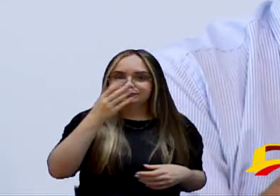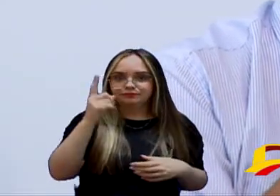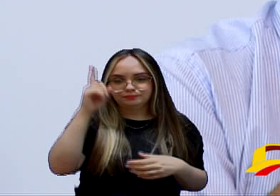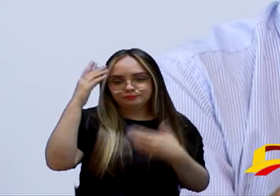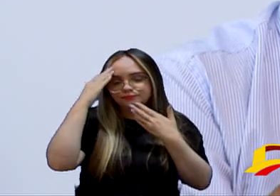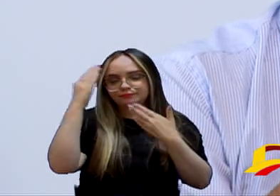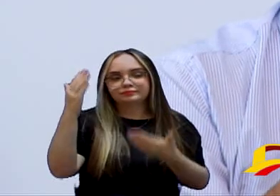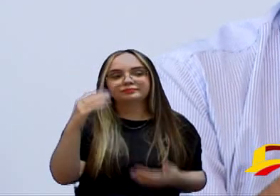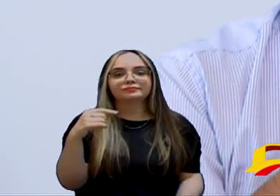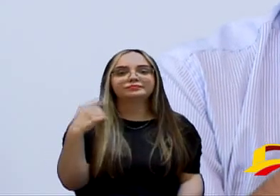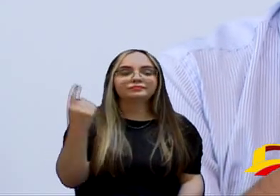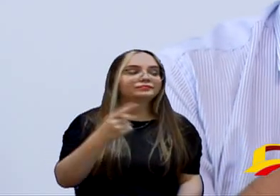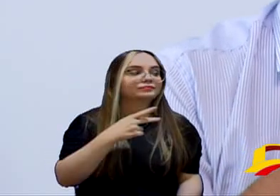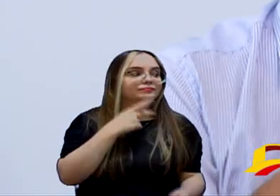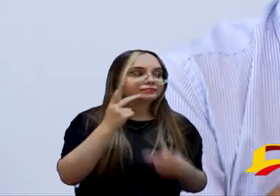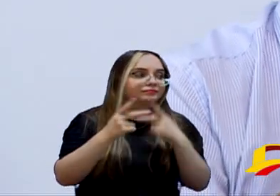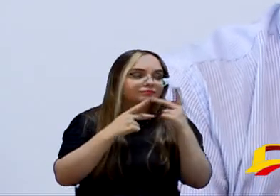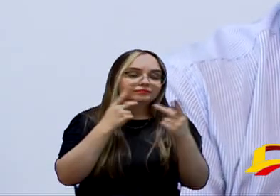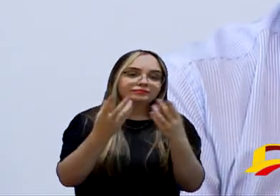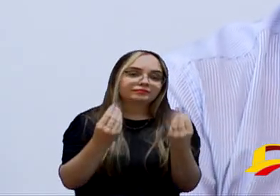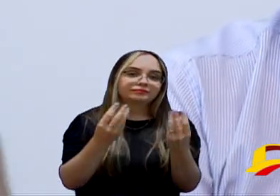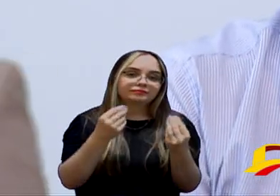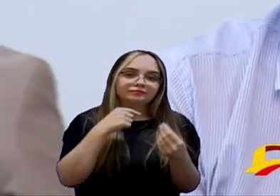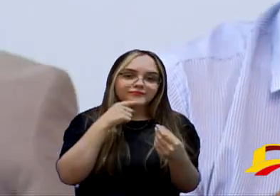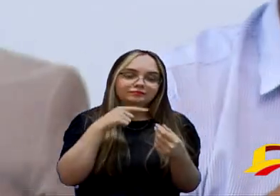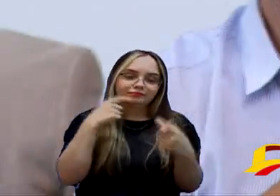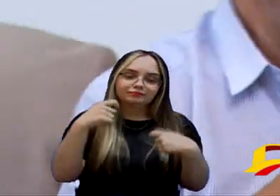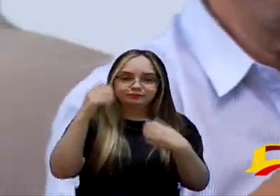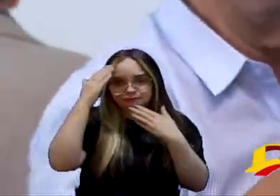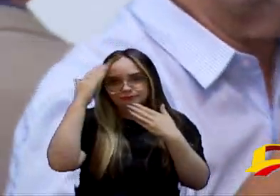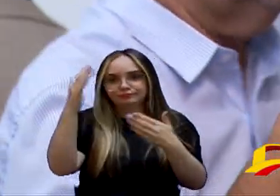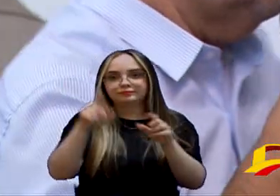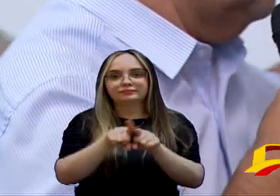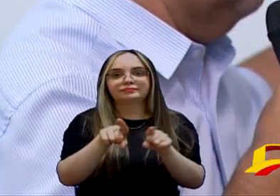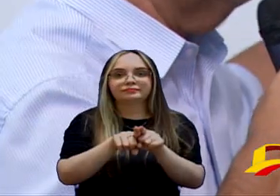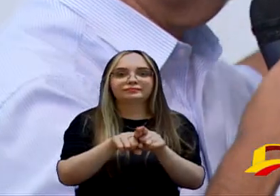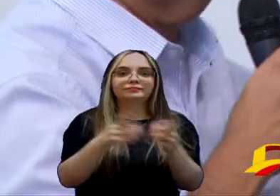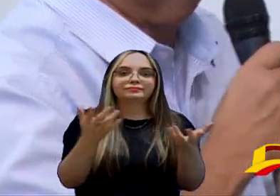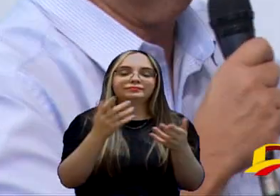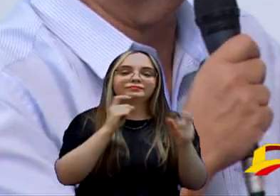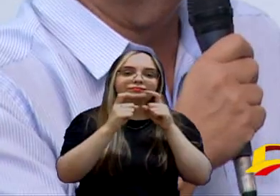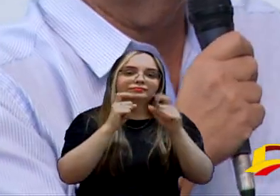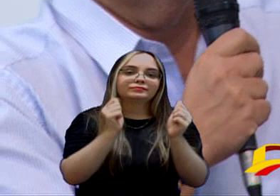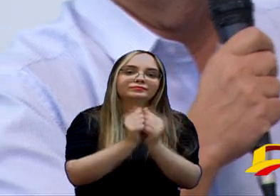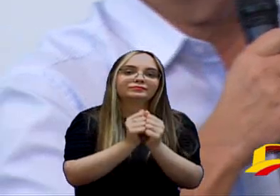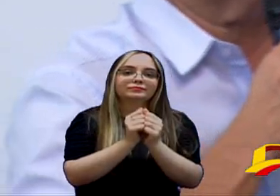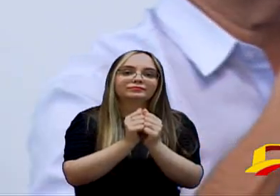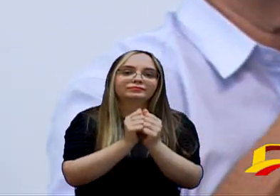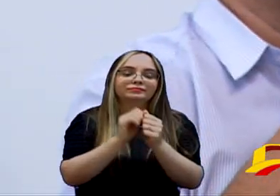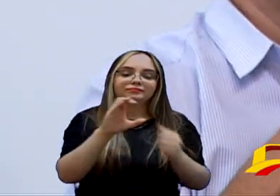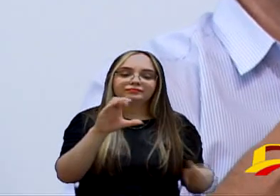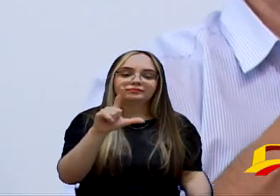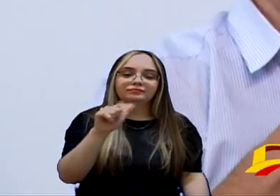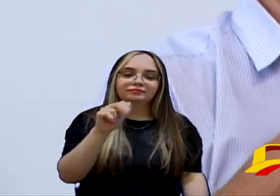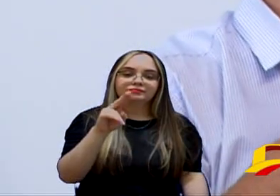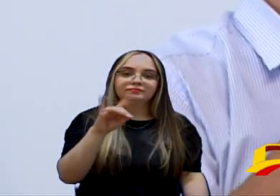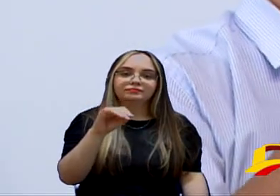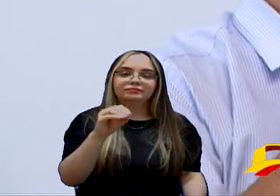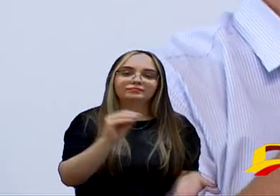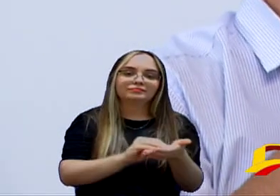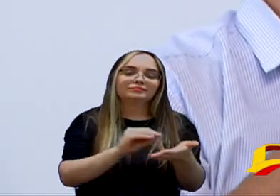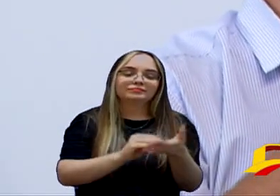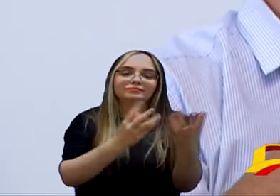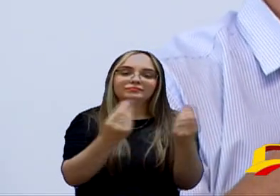agradecer falar muita coisa aqui e agradecer e hoje tem uma reunião aqui tem reunião com o Dr Cláudio a respeito